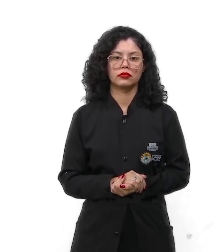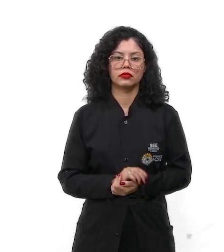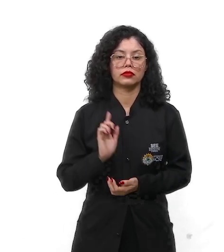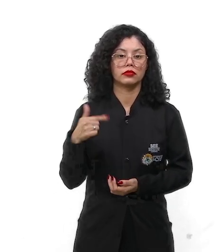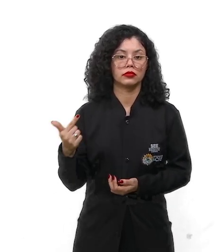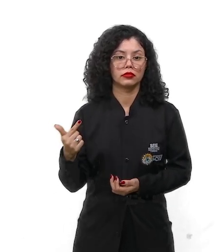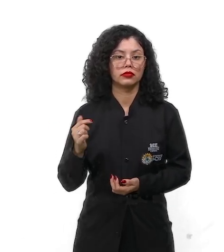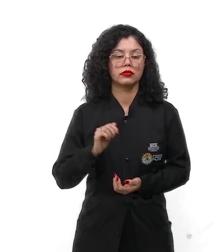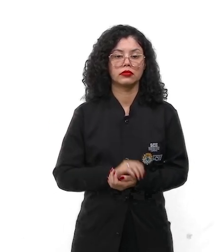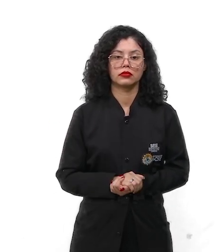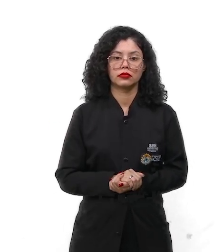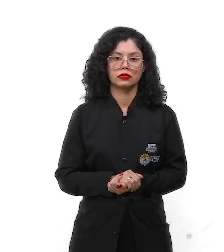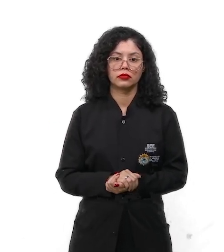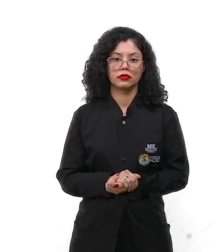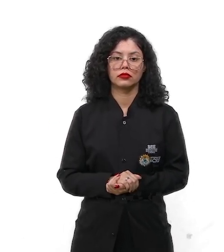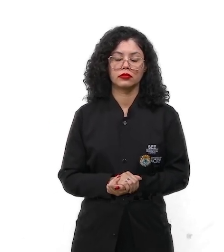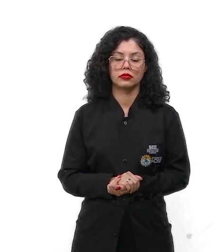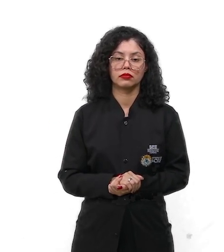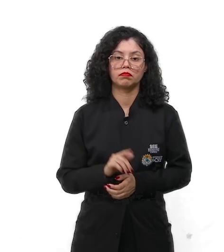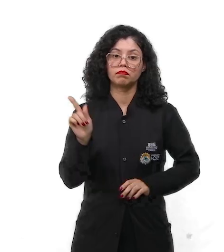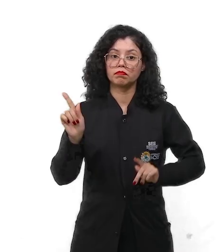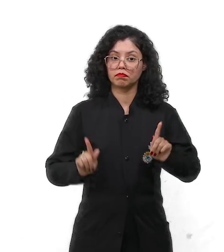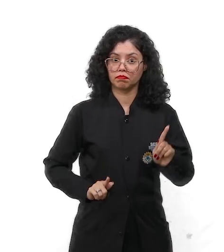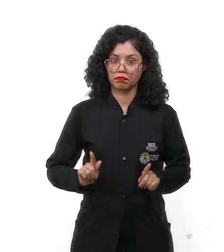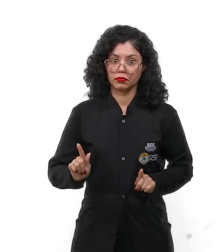Outro, do primo.